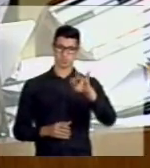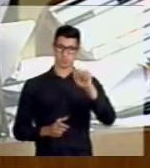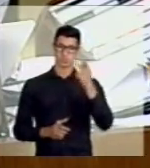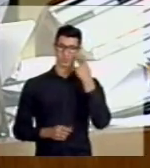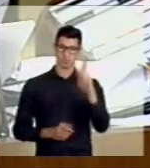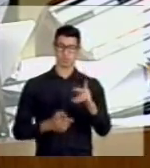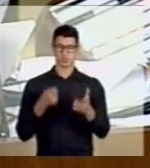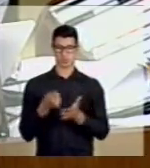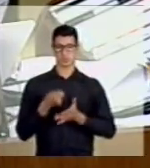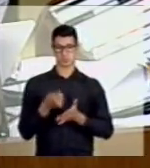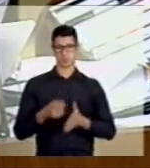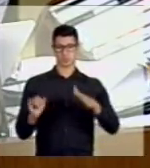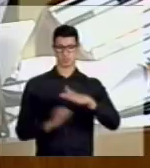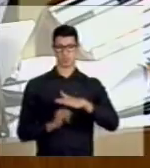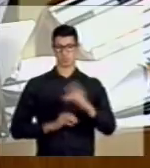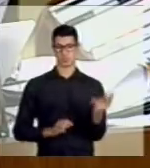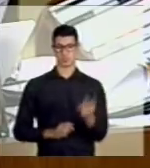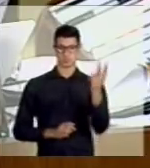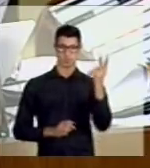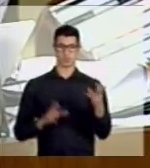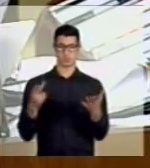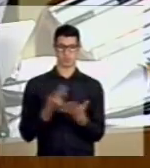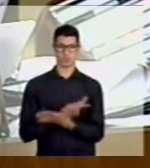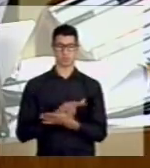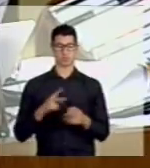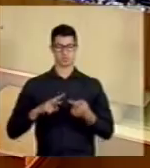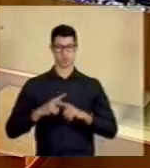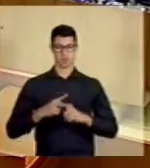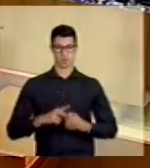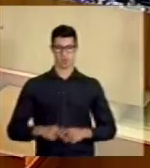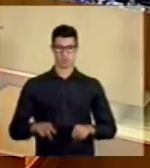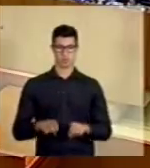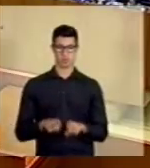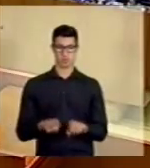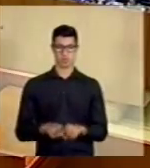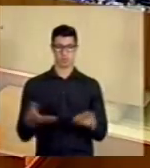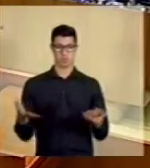para cobrar das instituições valores referentes às correções.